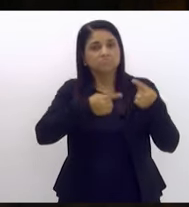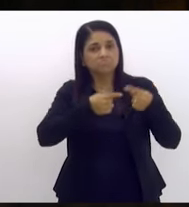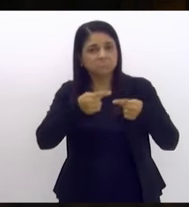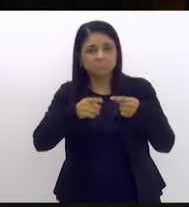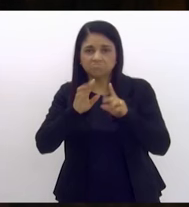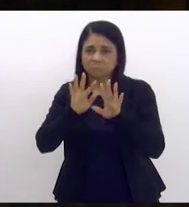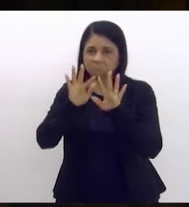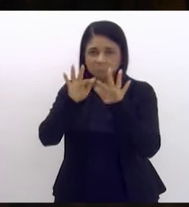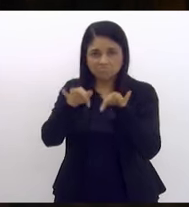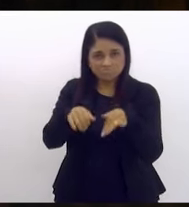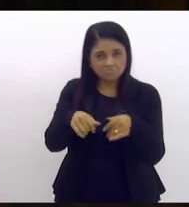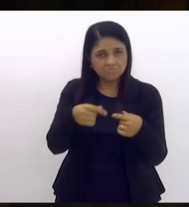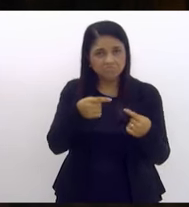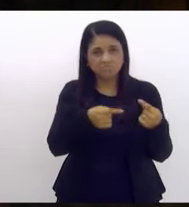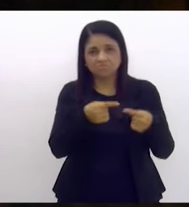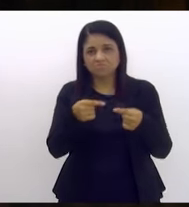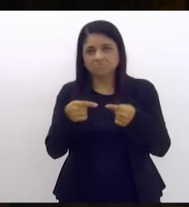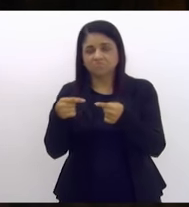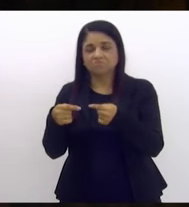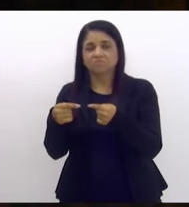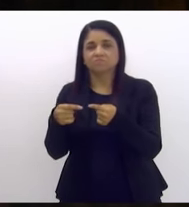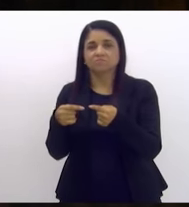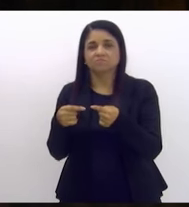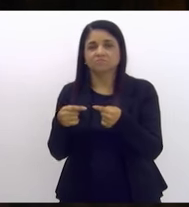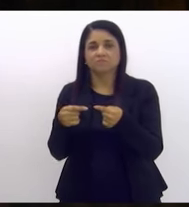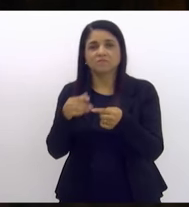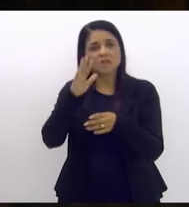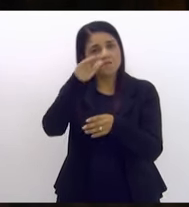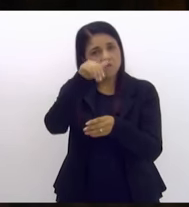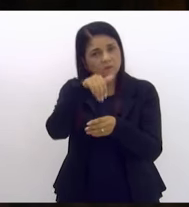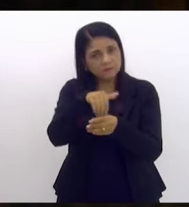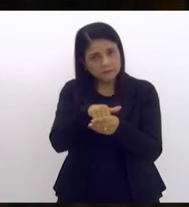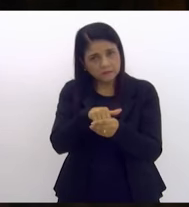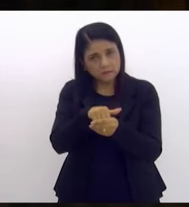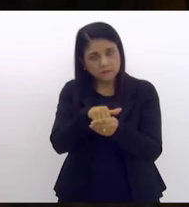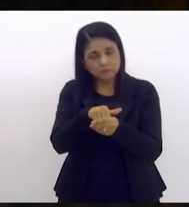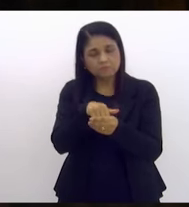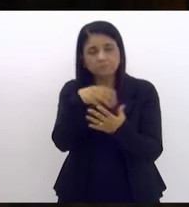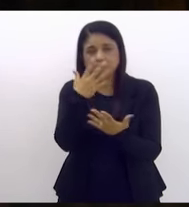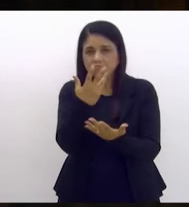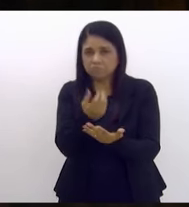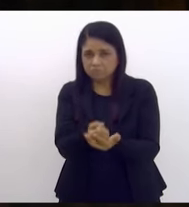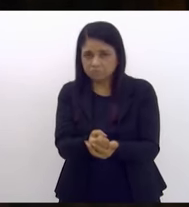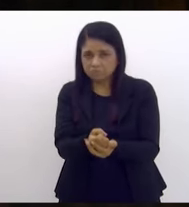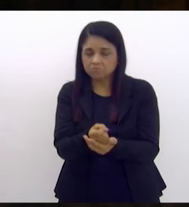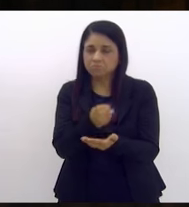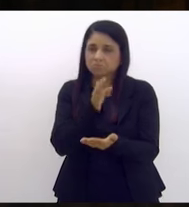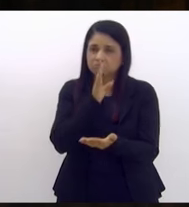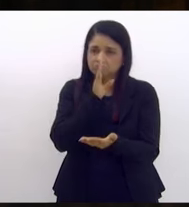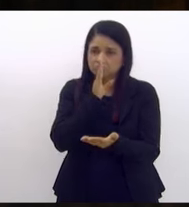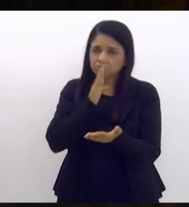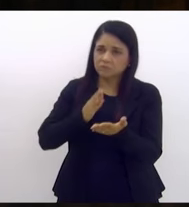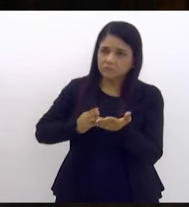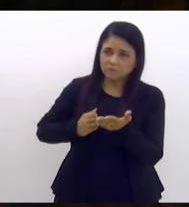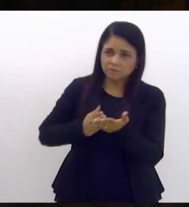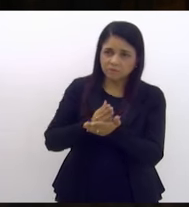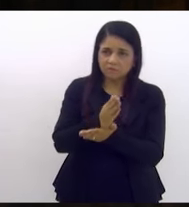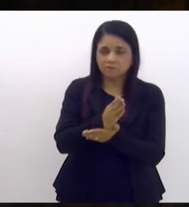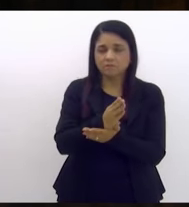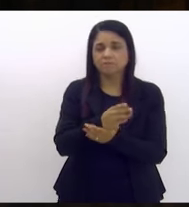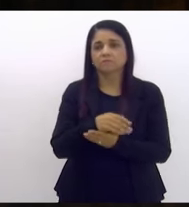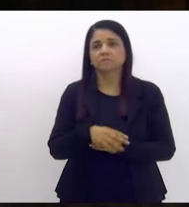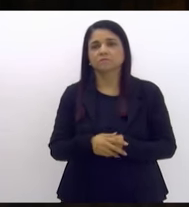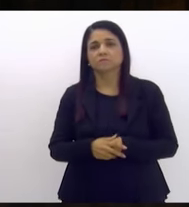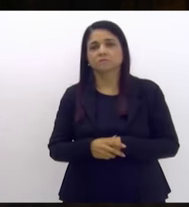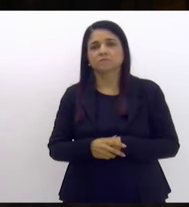queira discutir, encerrada a discussão, em votação, senhores que aprovam, permaneçam como estão,